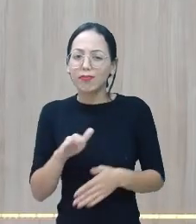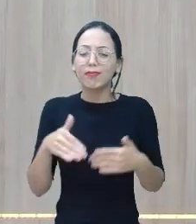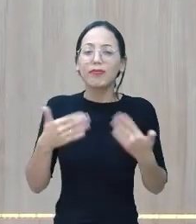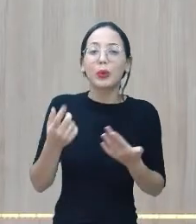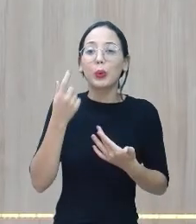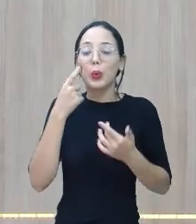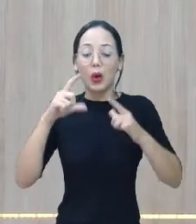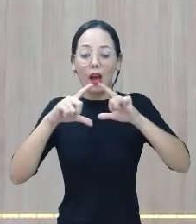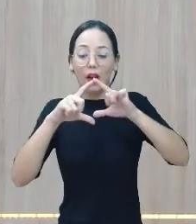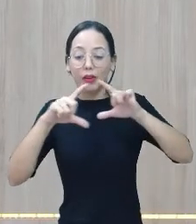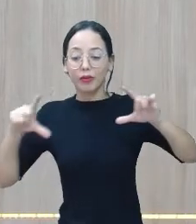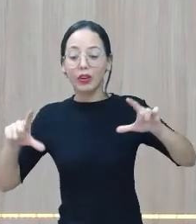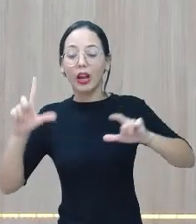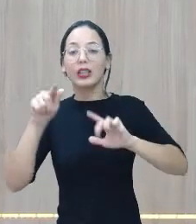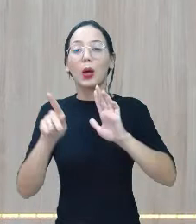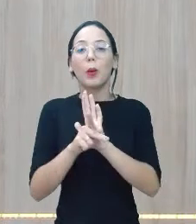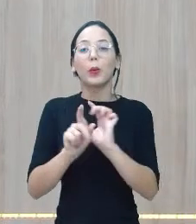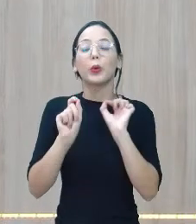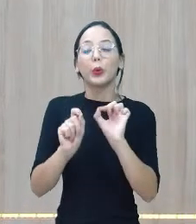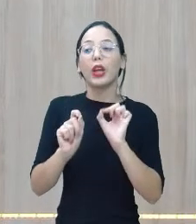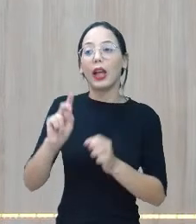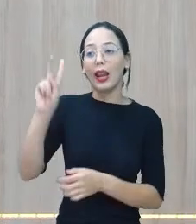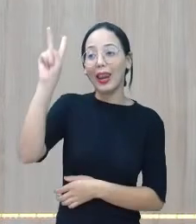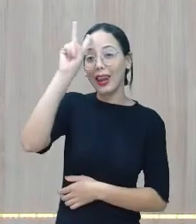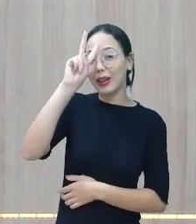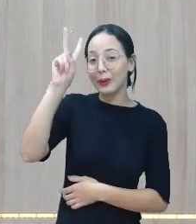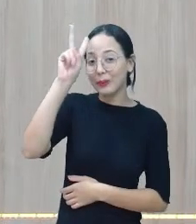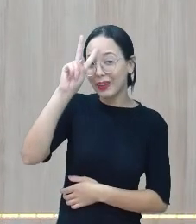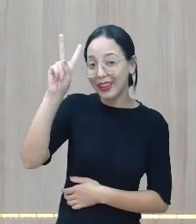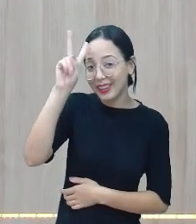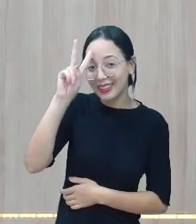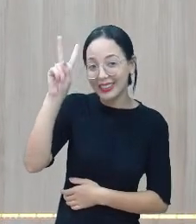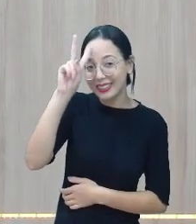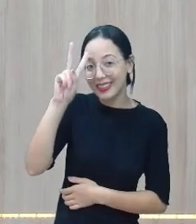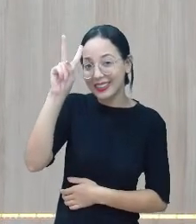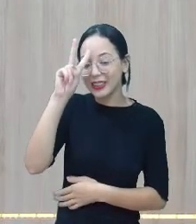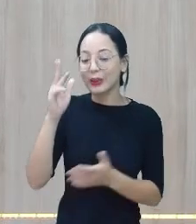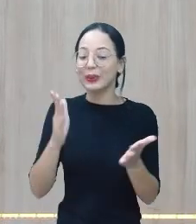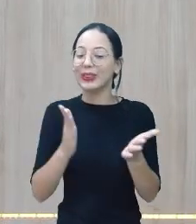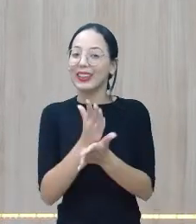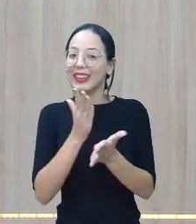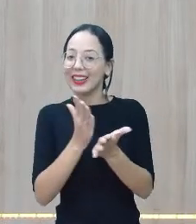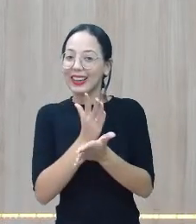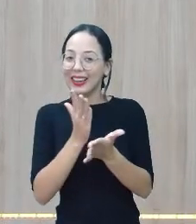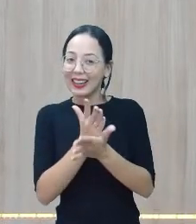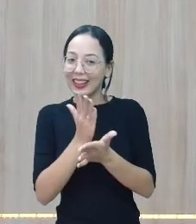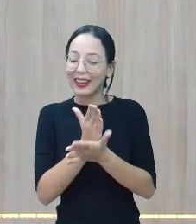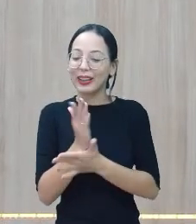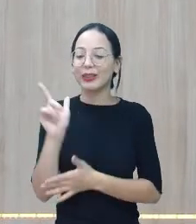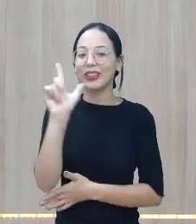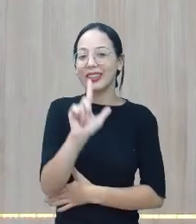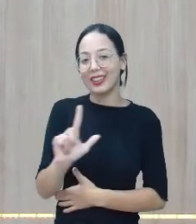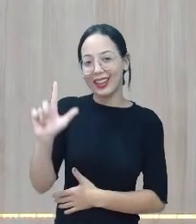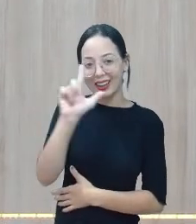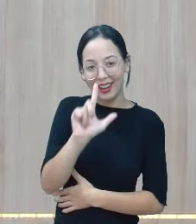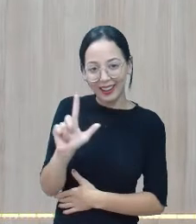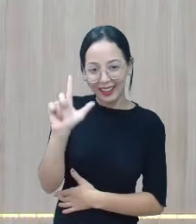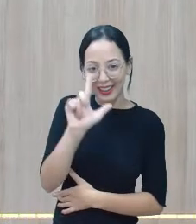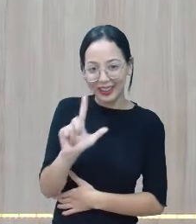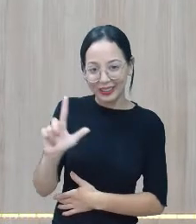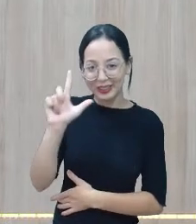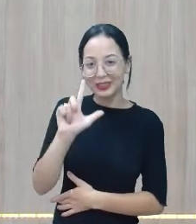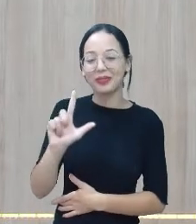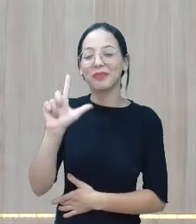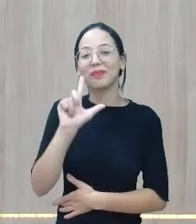esta frase aqui remete a uma lembrança aqui, não é? A um livro muito literário, né?